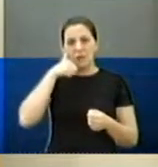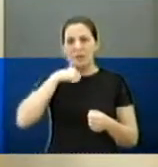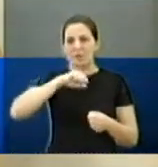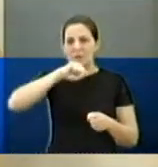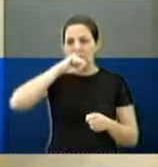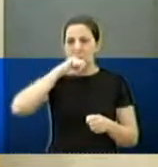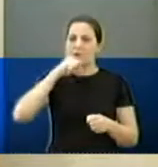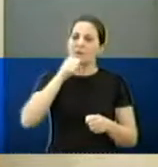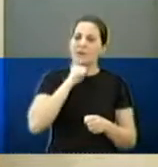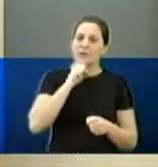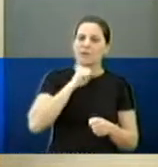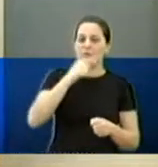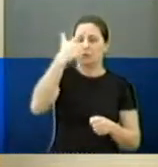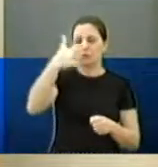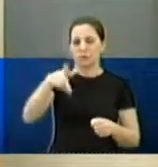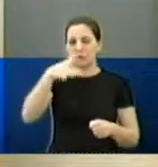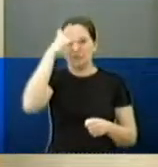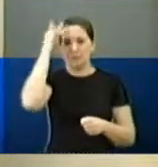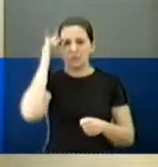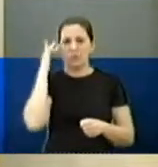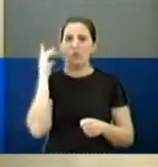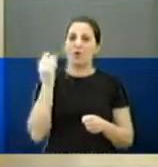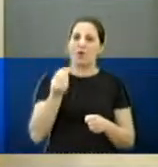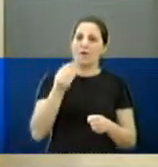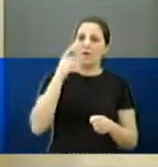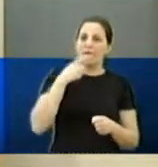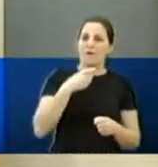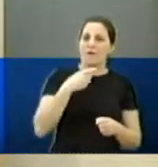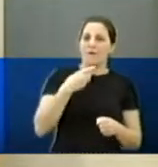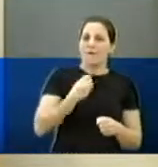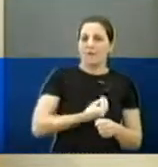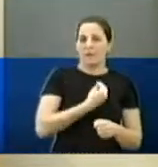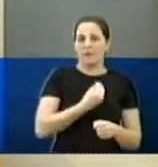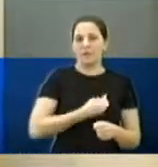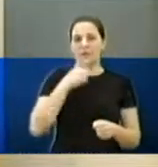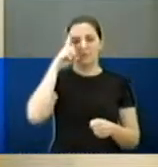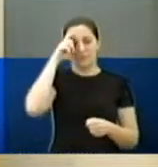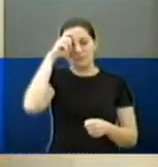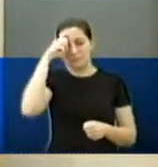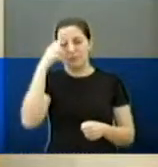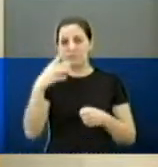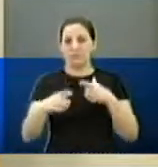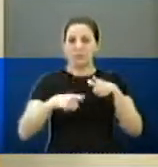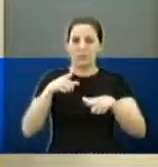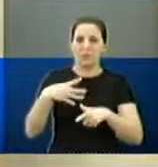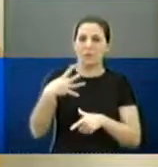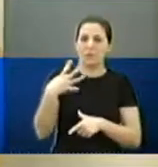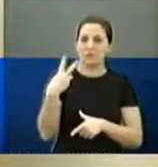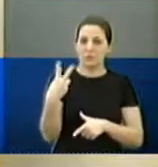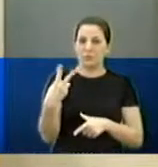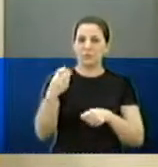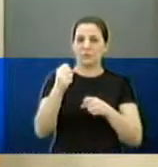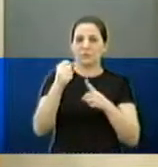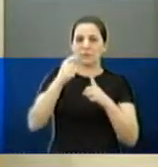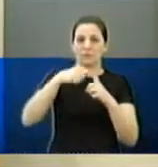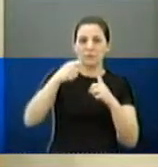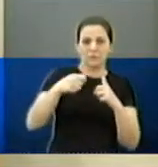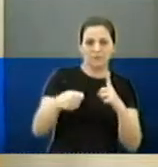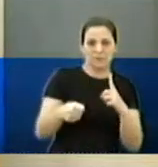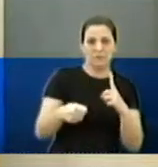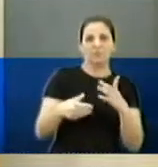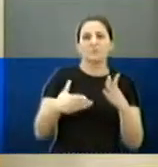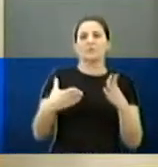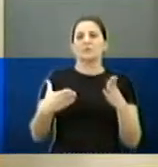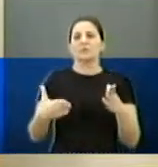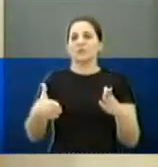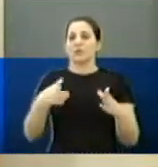poder carregar, ou seja, uma vida de muita dificuldade. Foi um trabalho de quase 2 meses acompanhando esse caso, que chega chega a deixar a